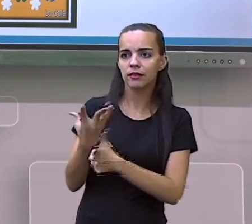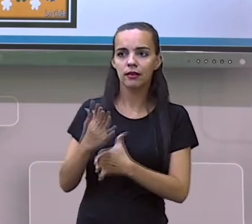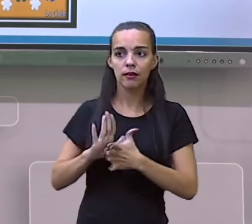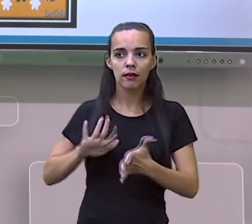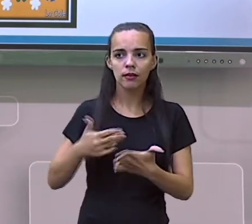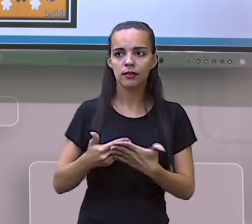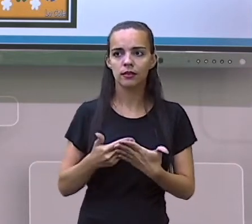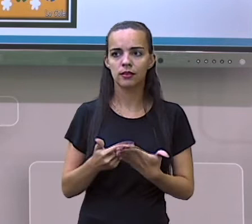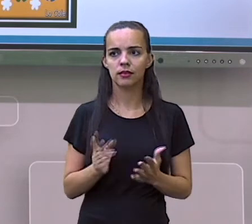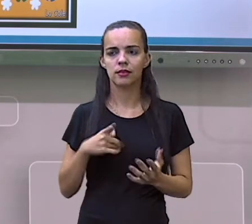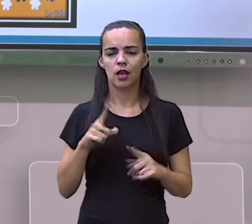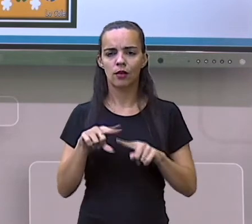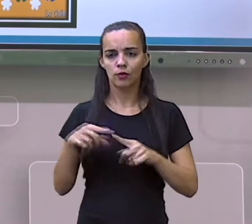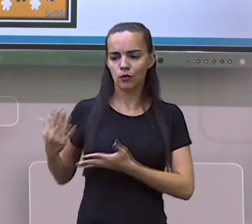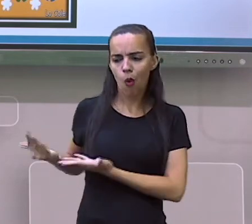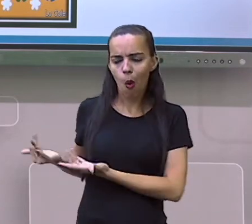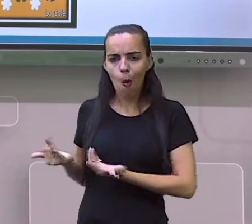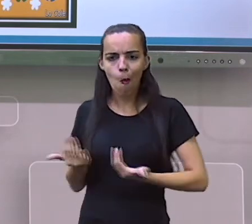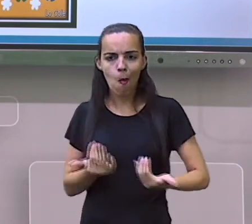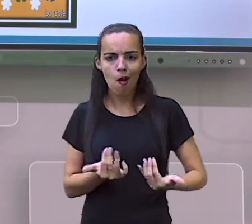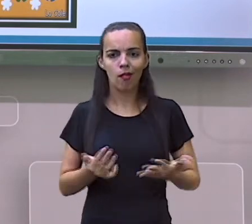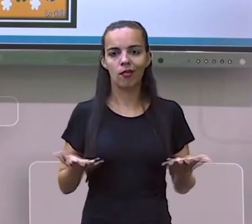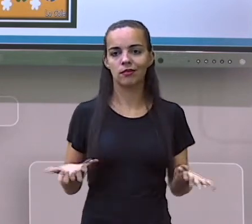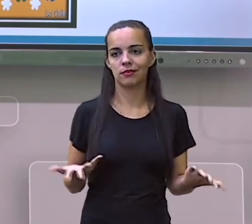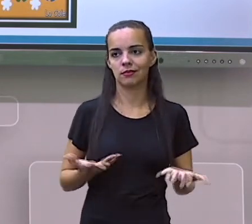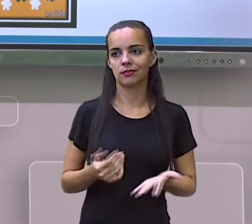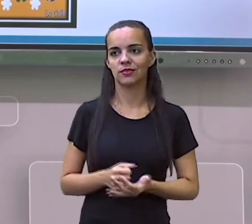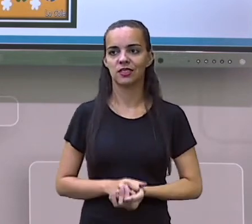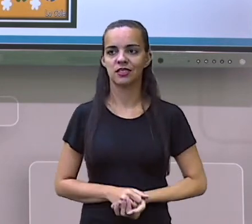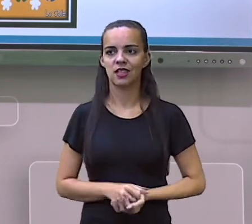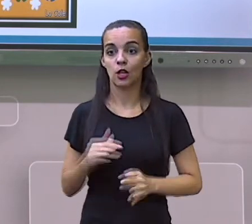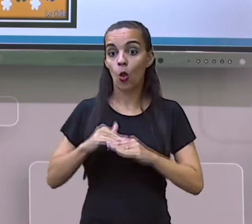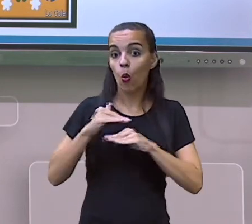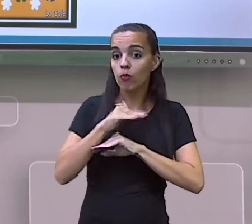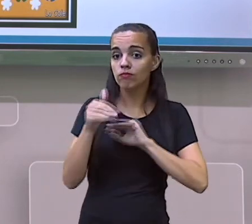nos modernizando.